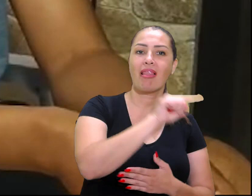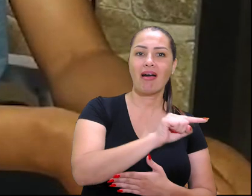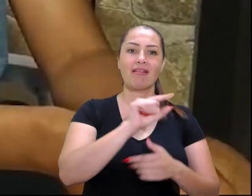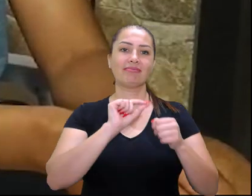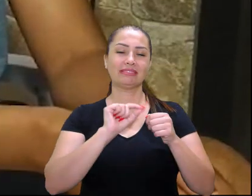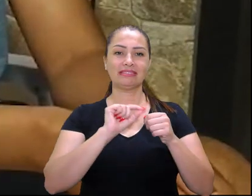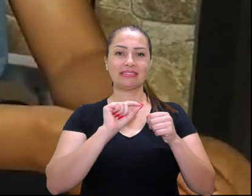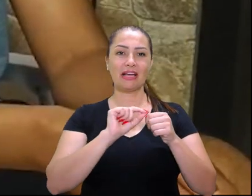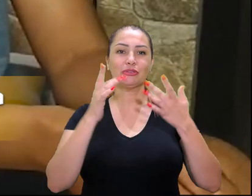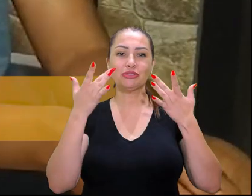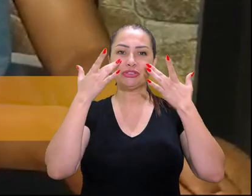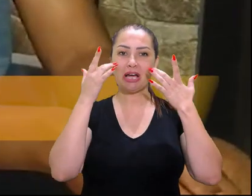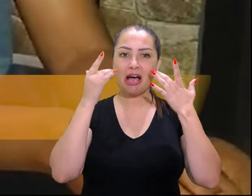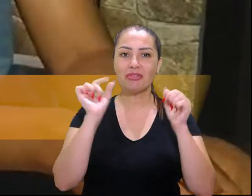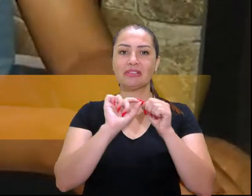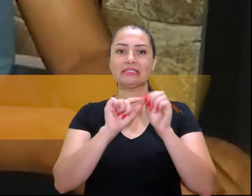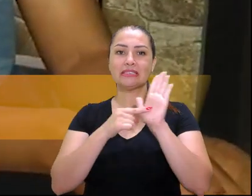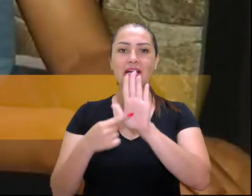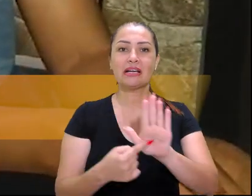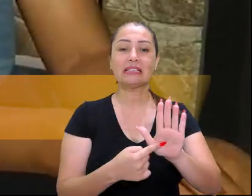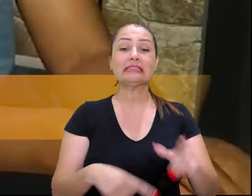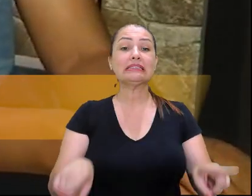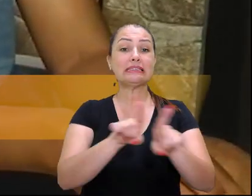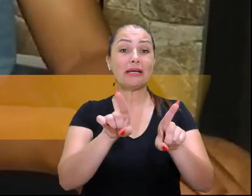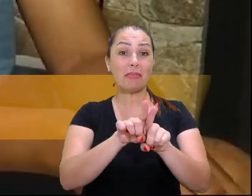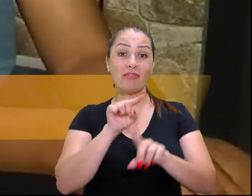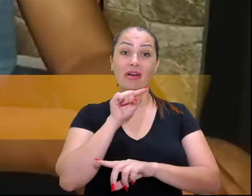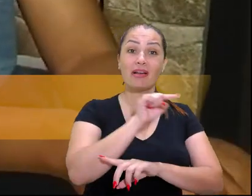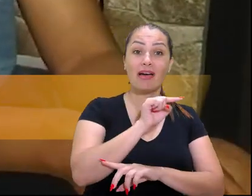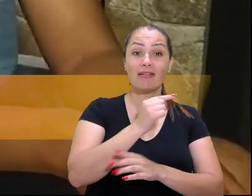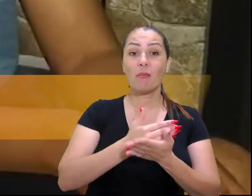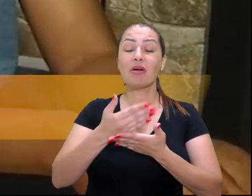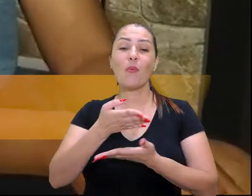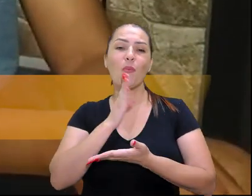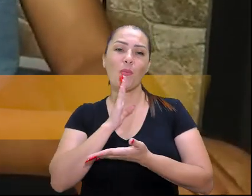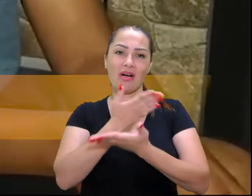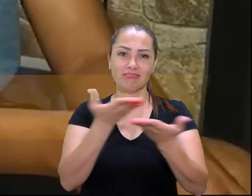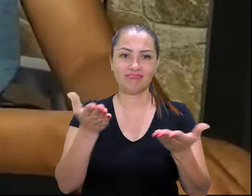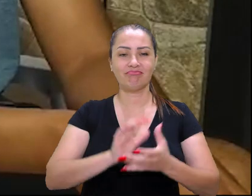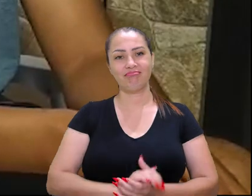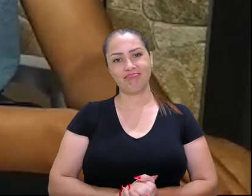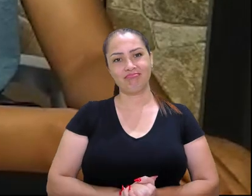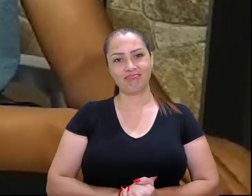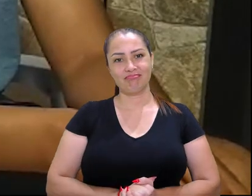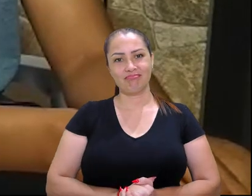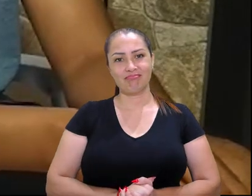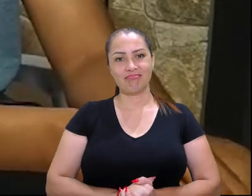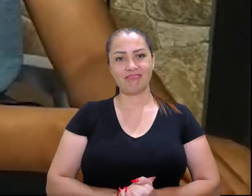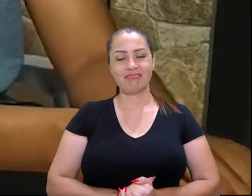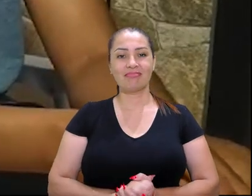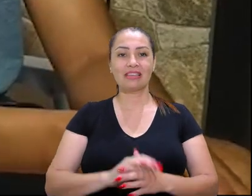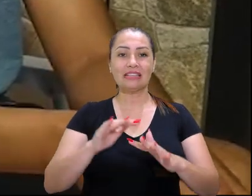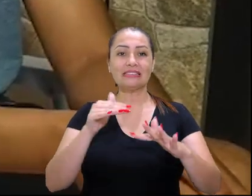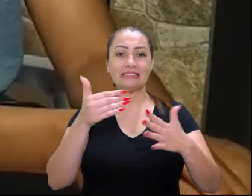fazendo apresentações, e foi lá que eu também comecei a conhecer vocês. E o Silvio era menor, bem menor naquela época, também